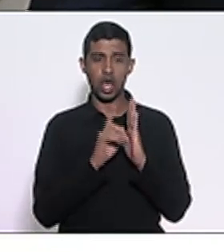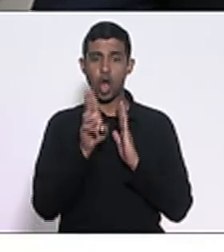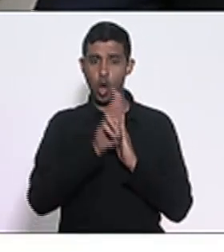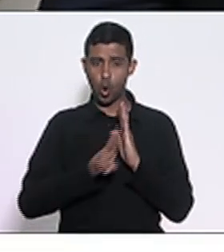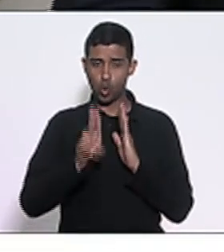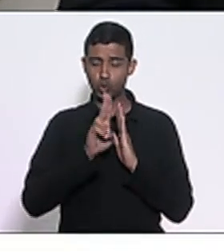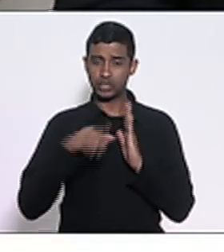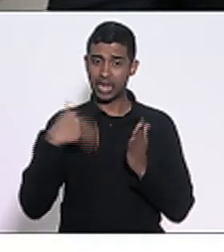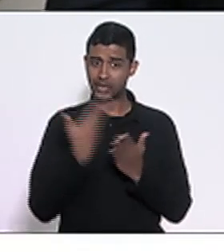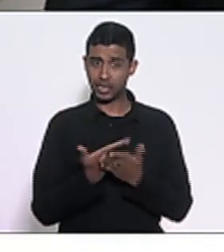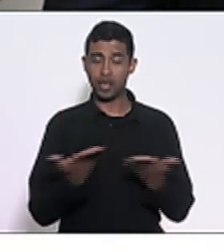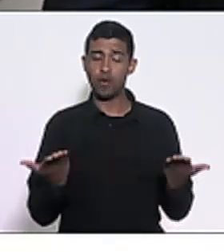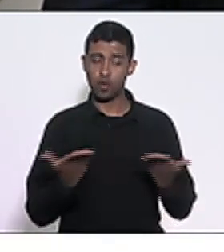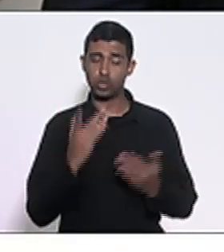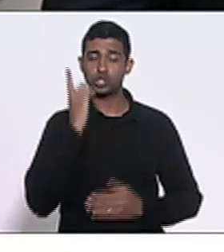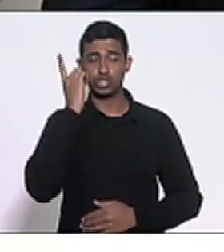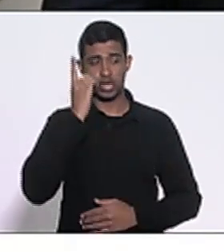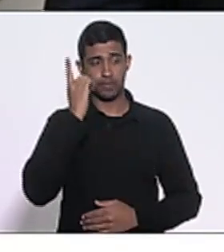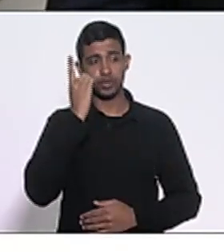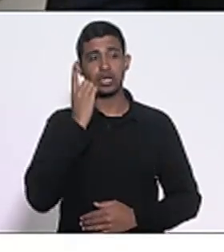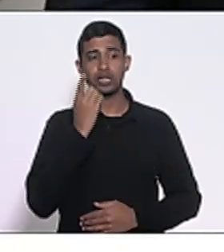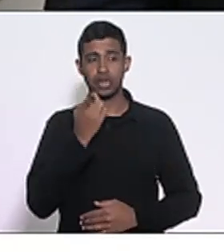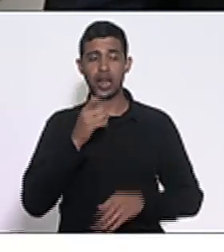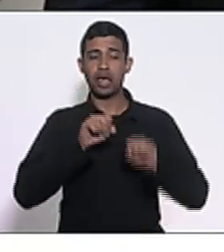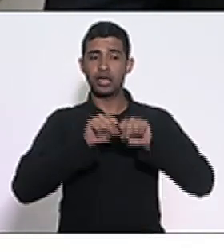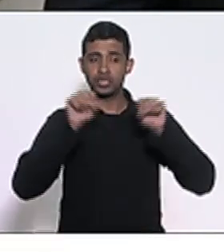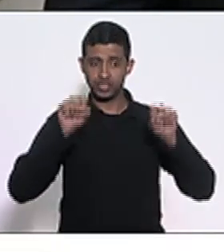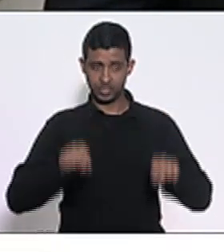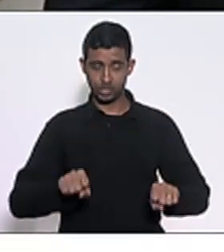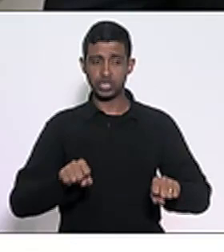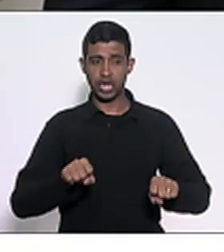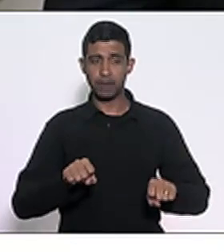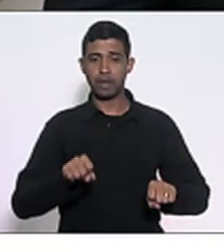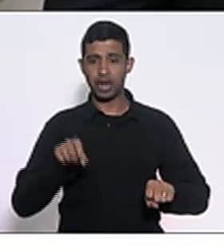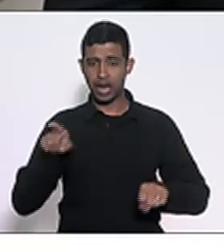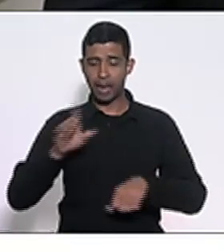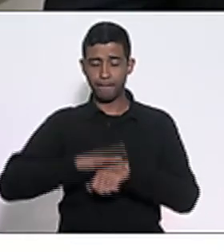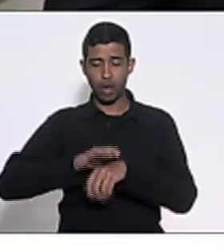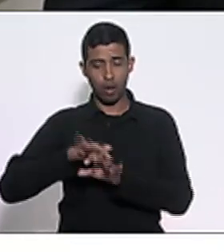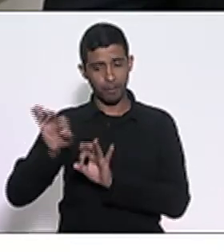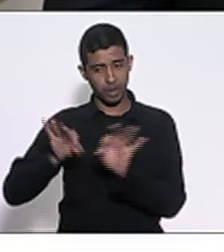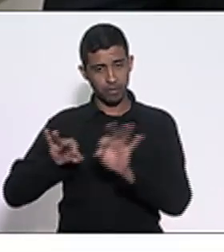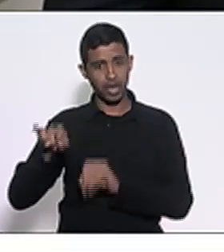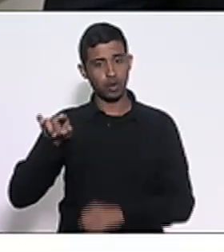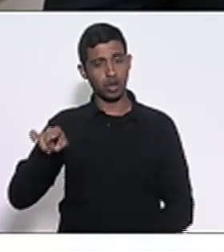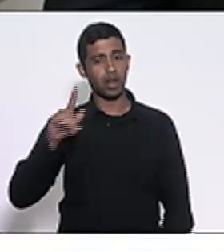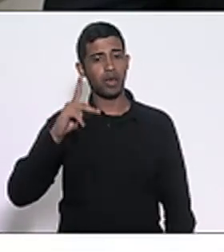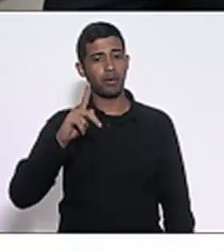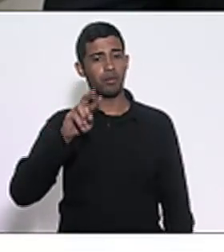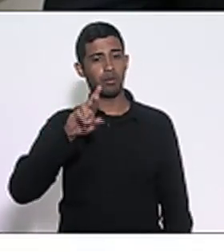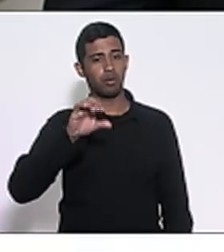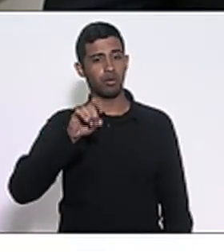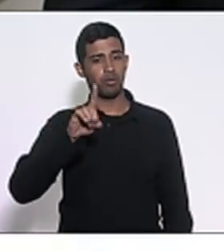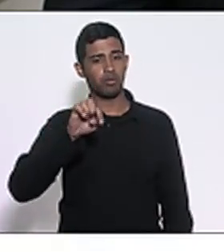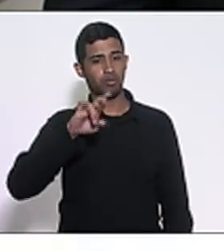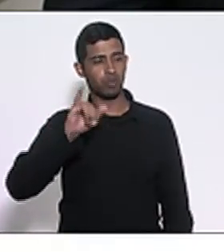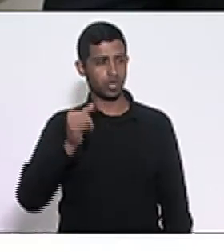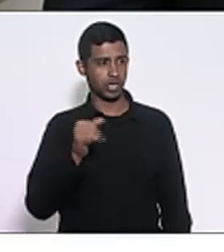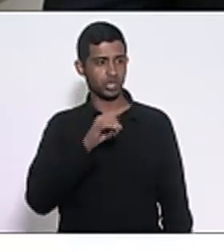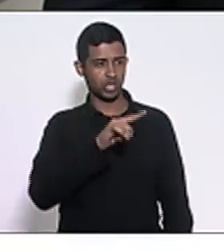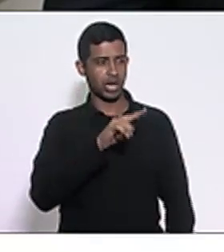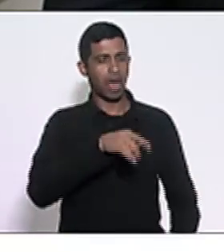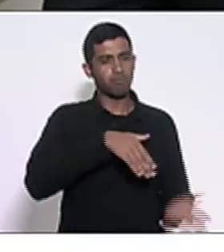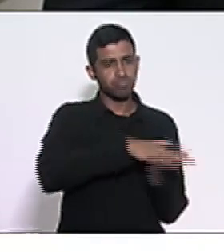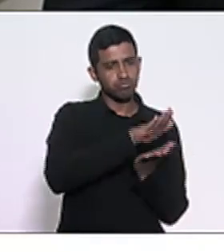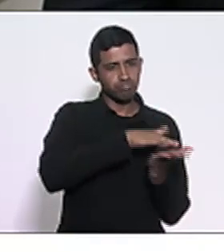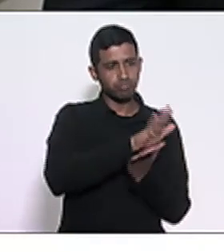hoje o sistema desenvolvido pelo Proderj na produção de carteira de